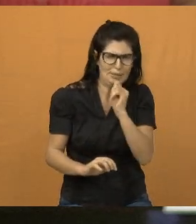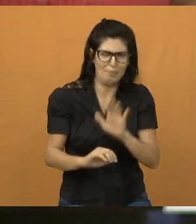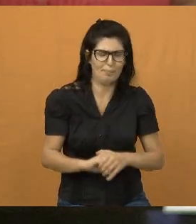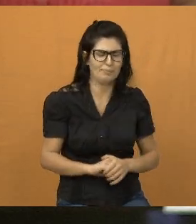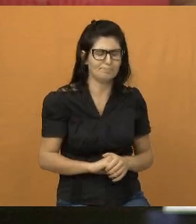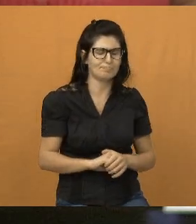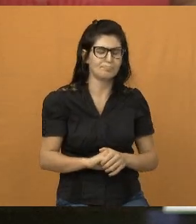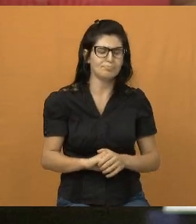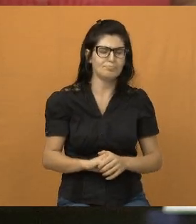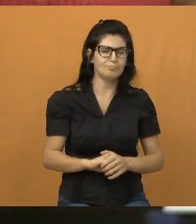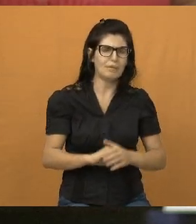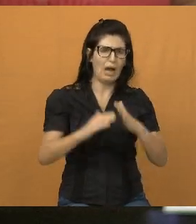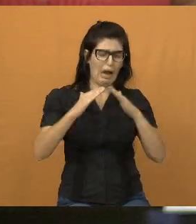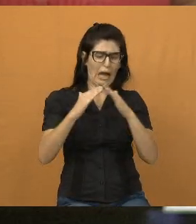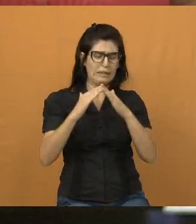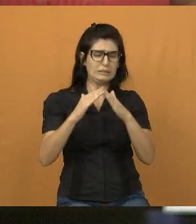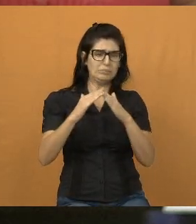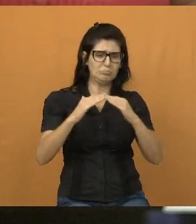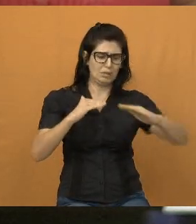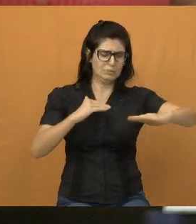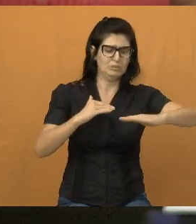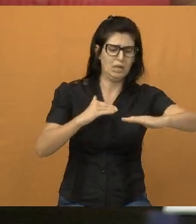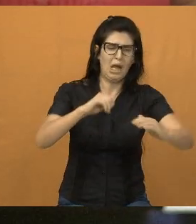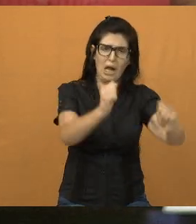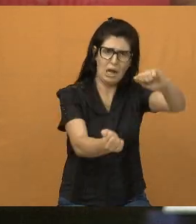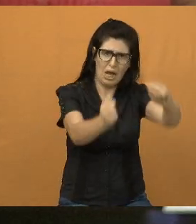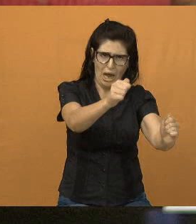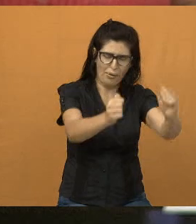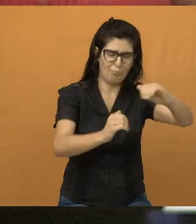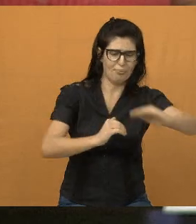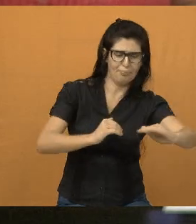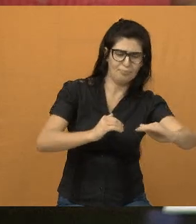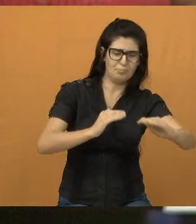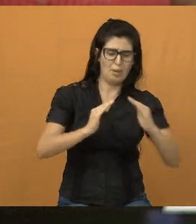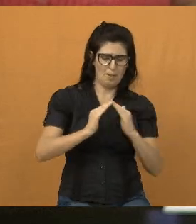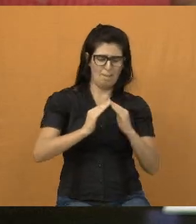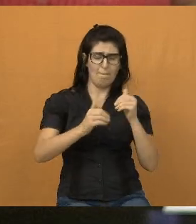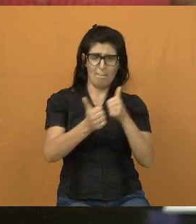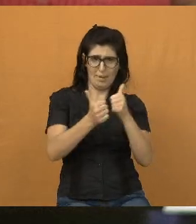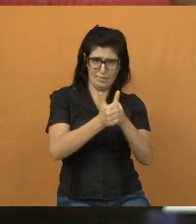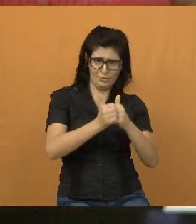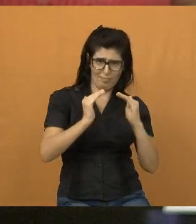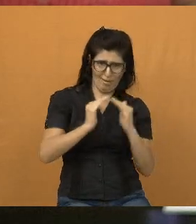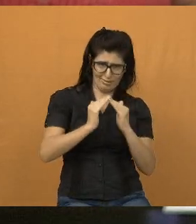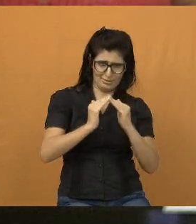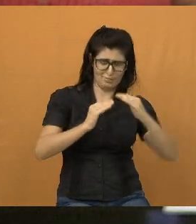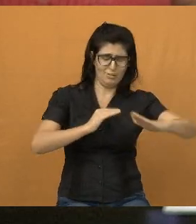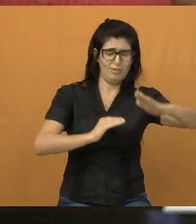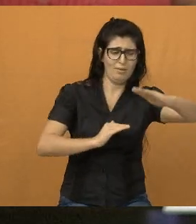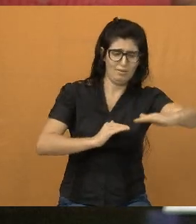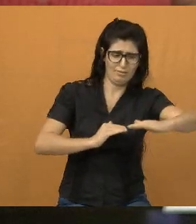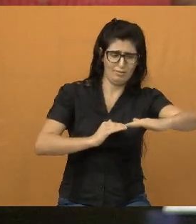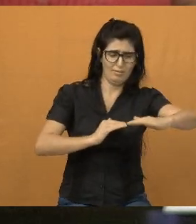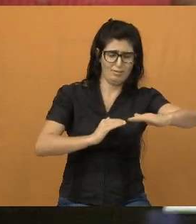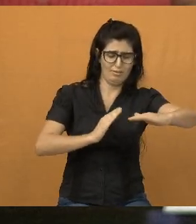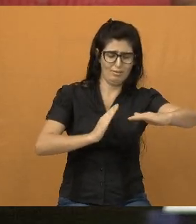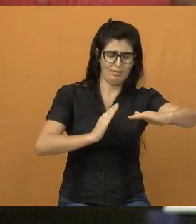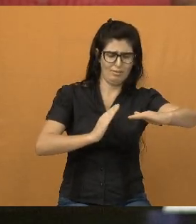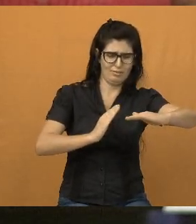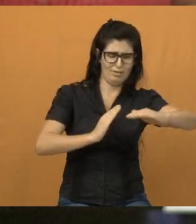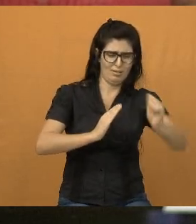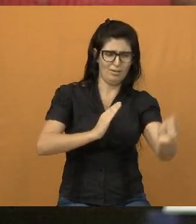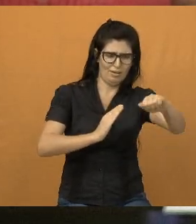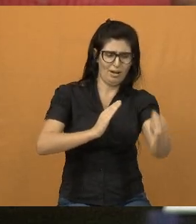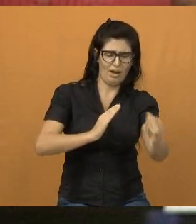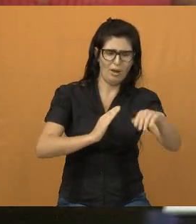mas diversos outros existentes no município, nós os conhecemos, nós os visitamos regularmente